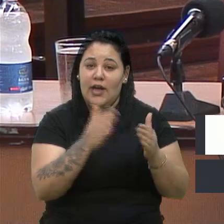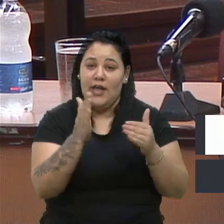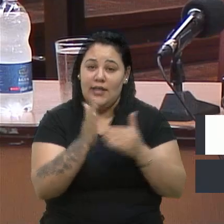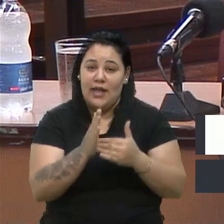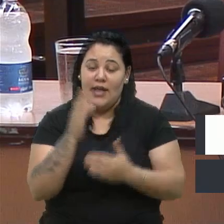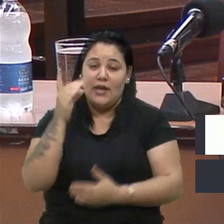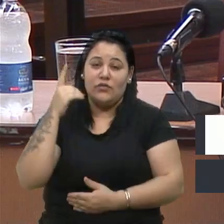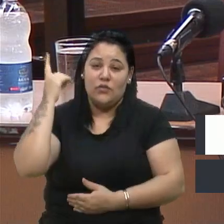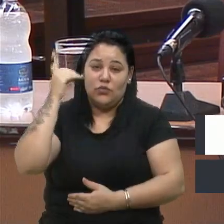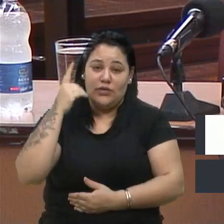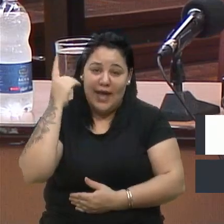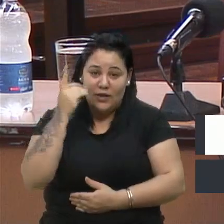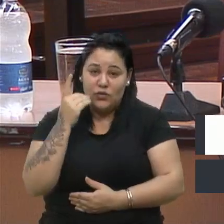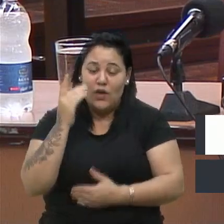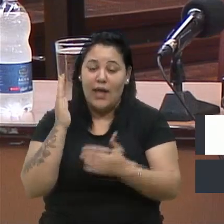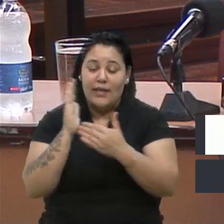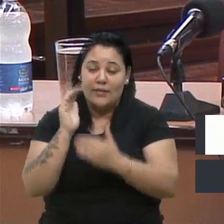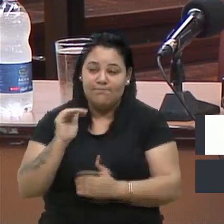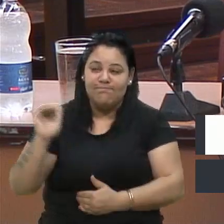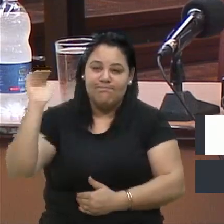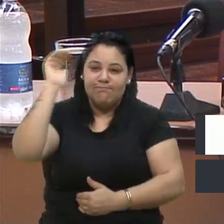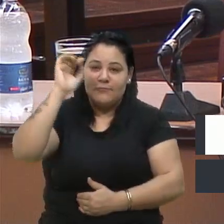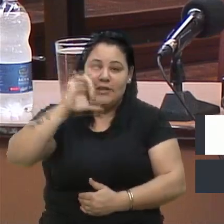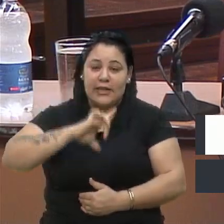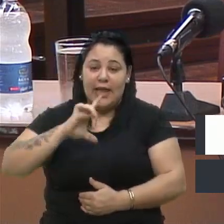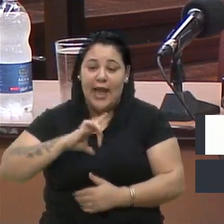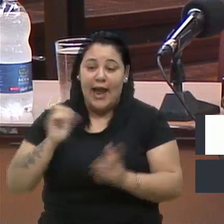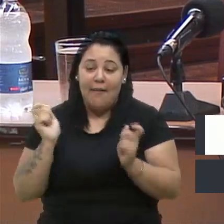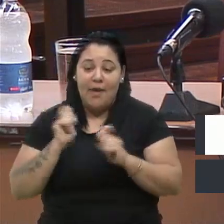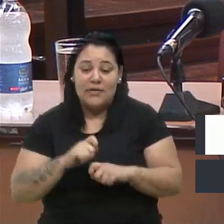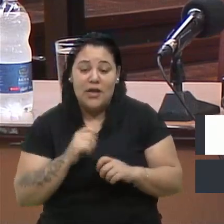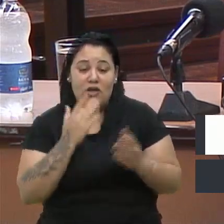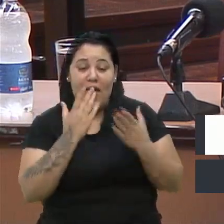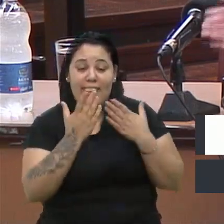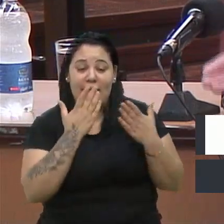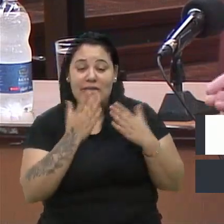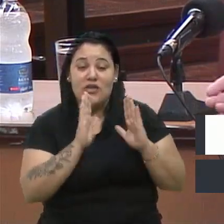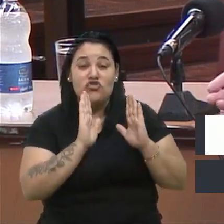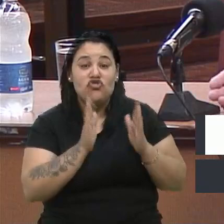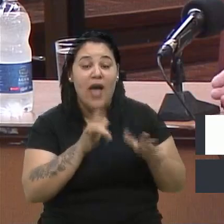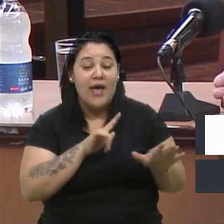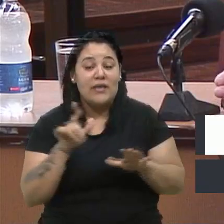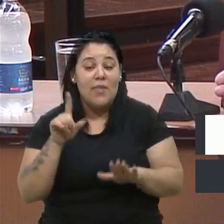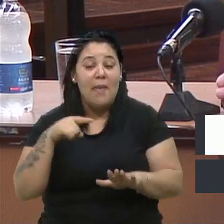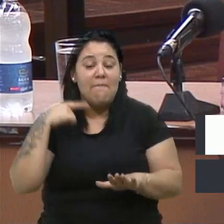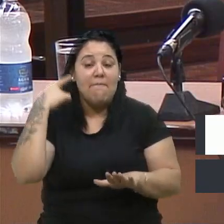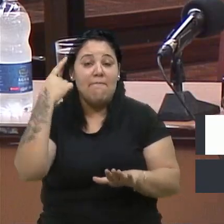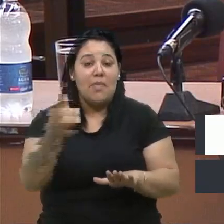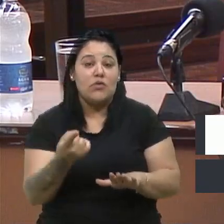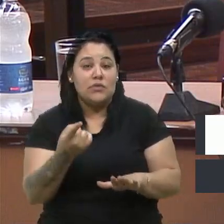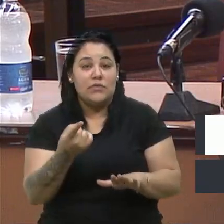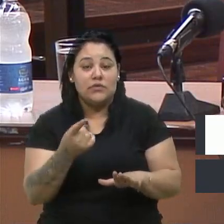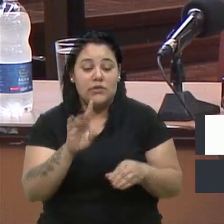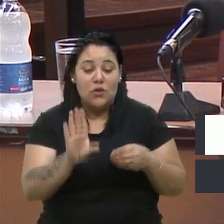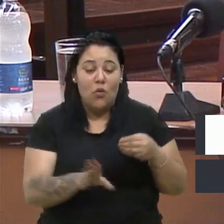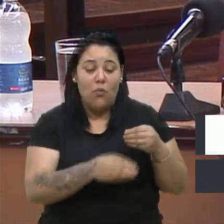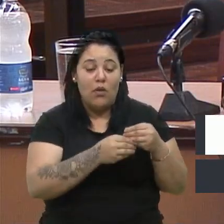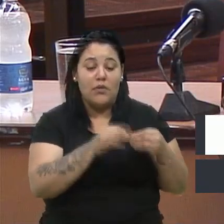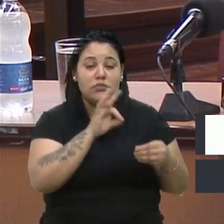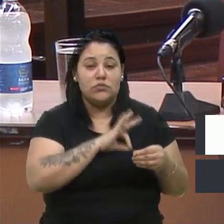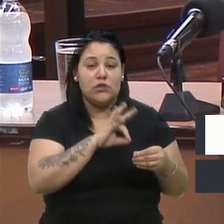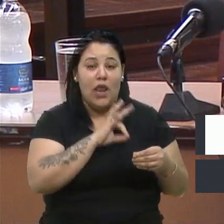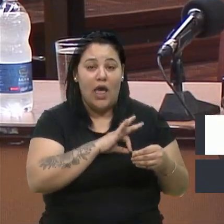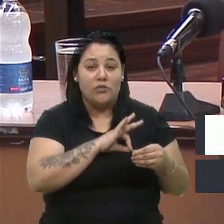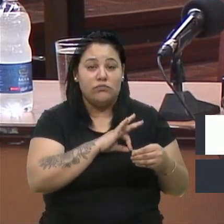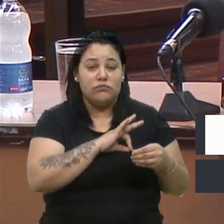estaduais, até as autoridades competentes, para que eles analisem já na semana que vem, para que considere